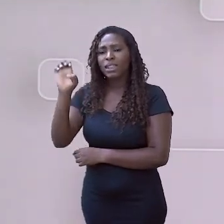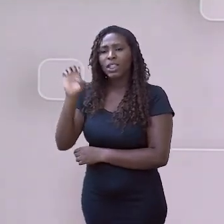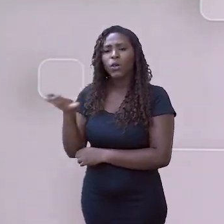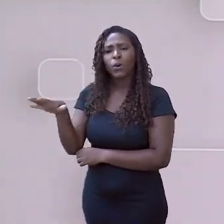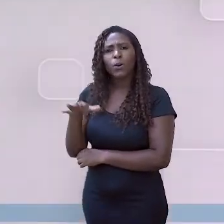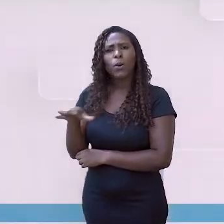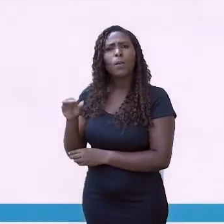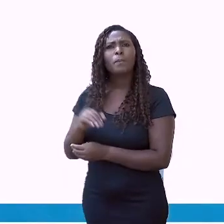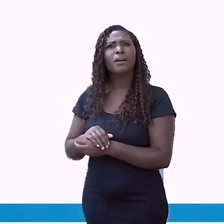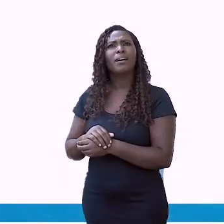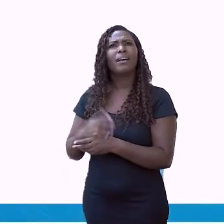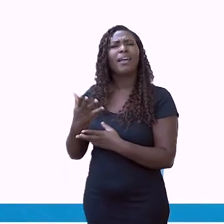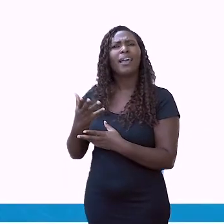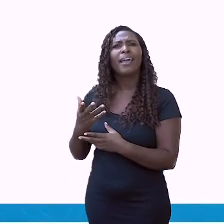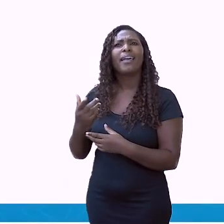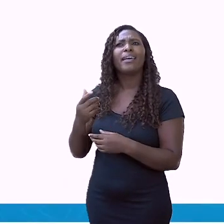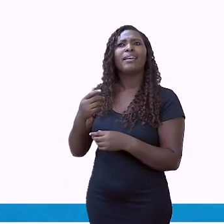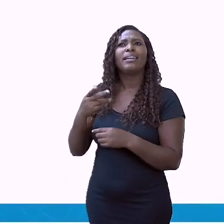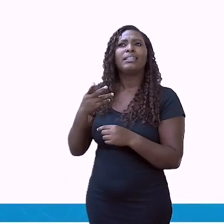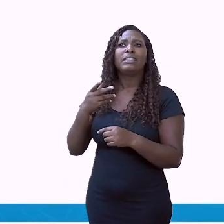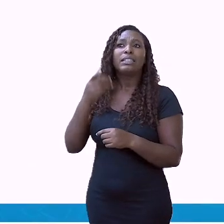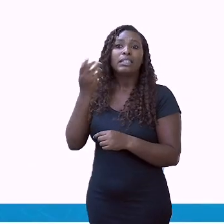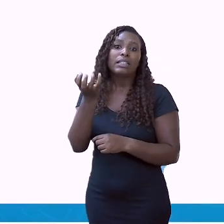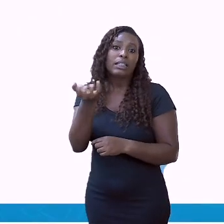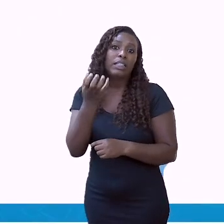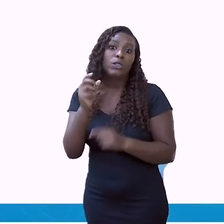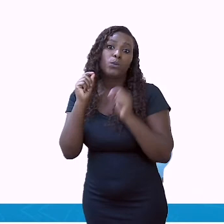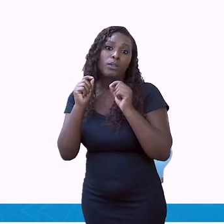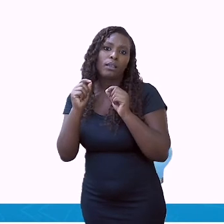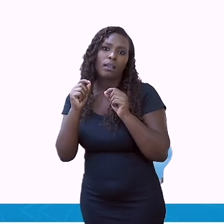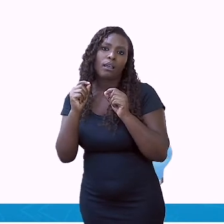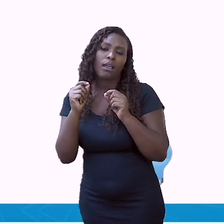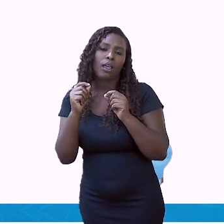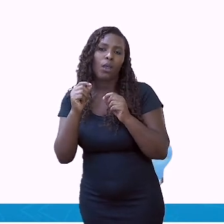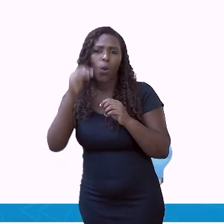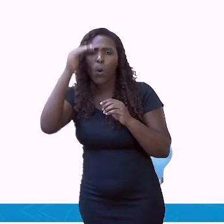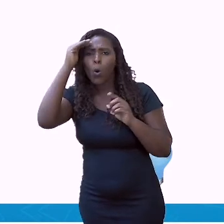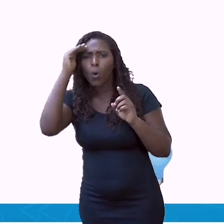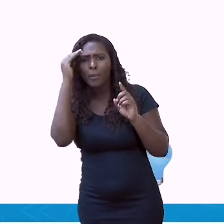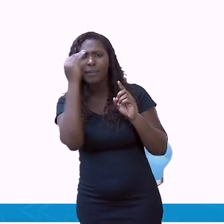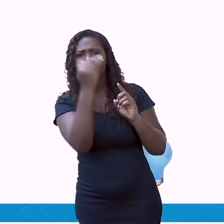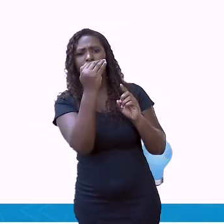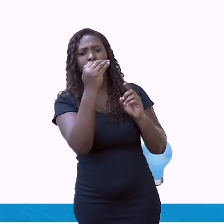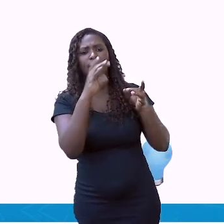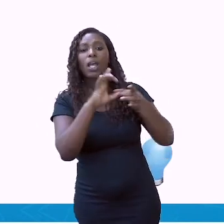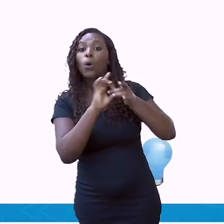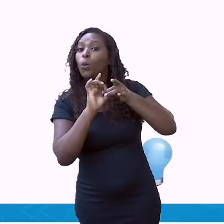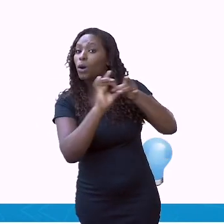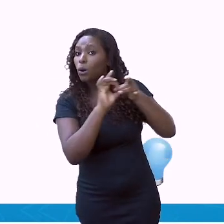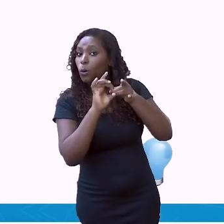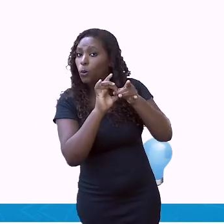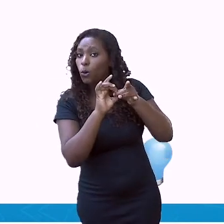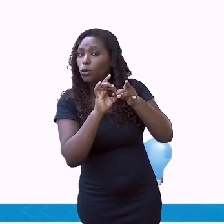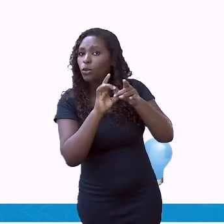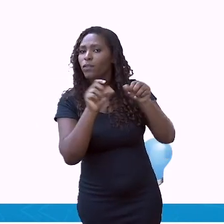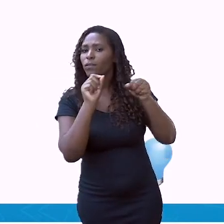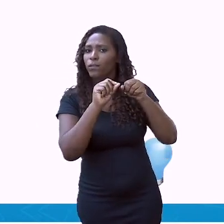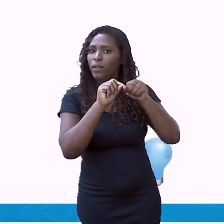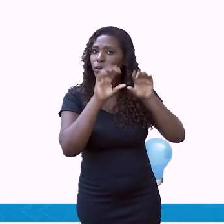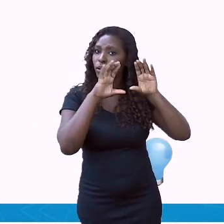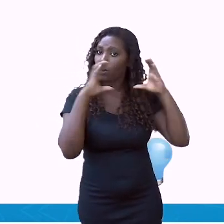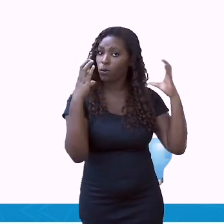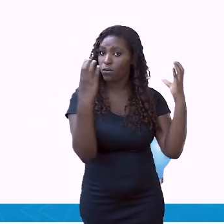acordos, ela já faz o seguinte: as novas tecnologias a preços acessíveis. E olha